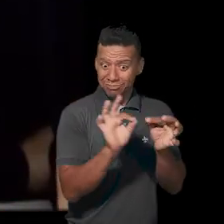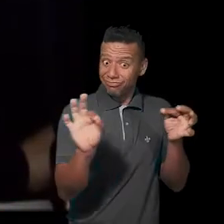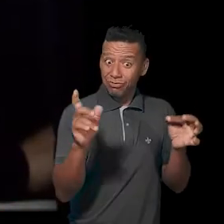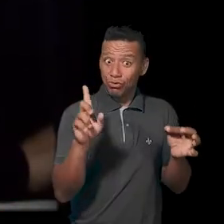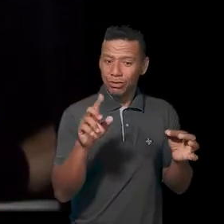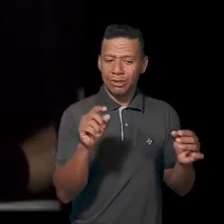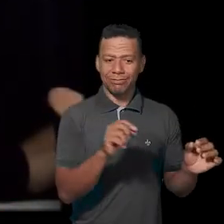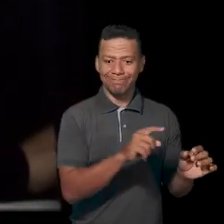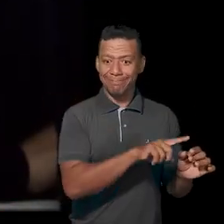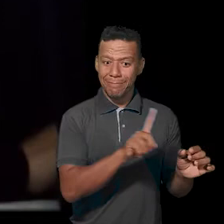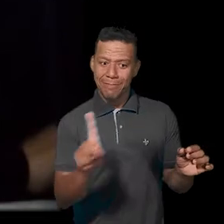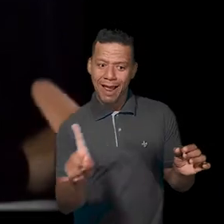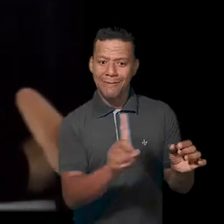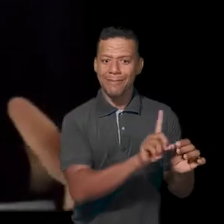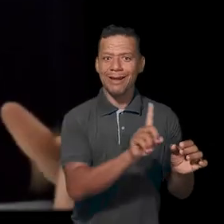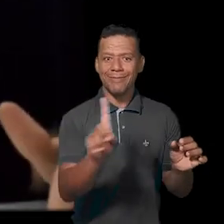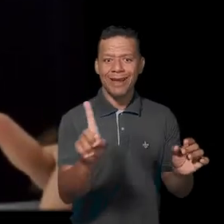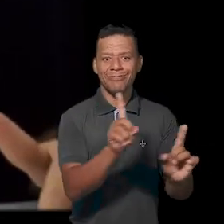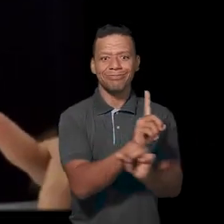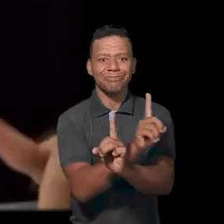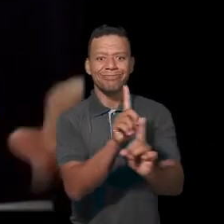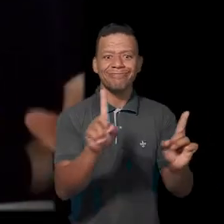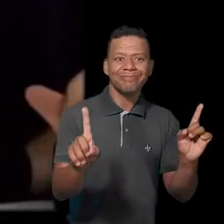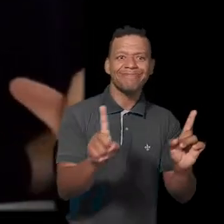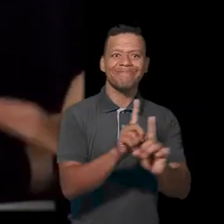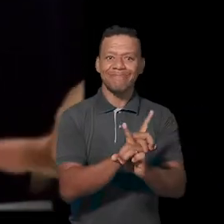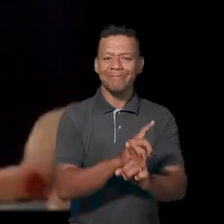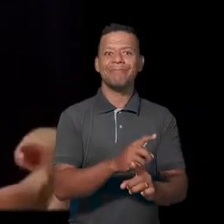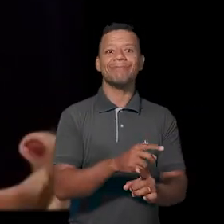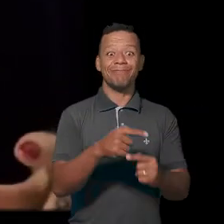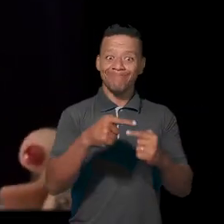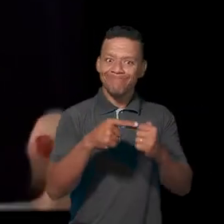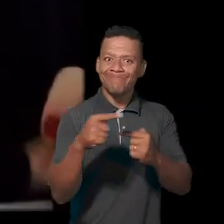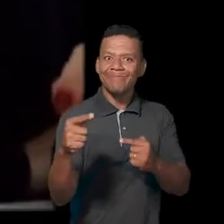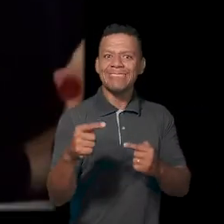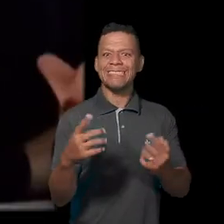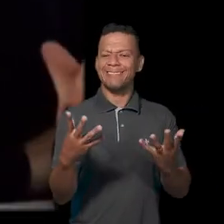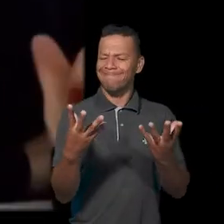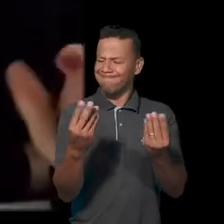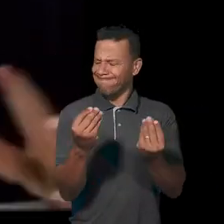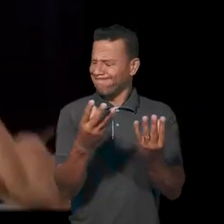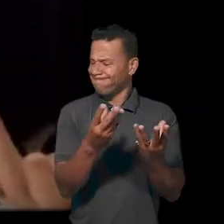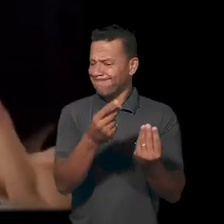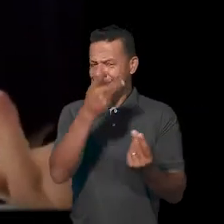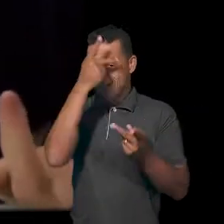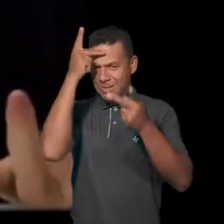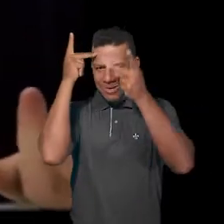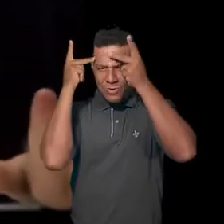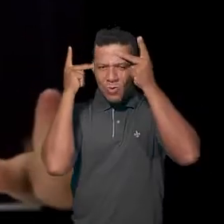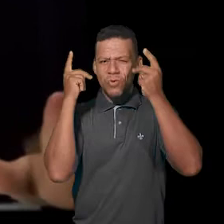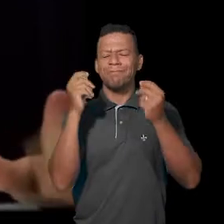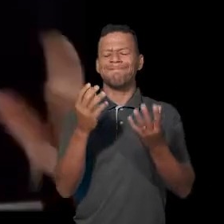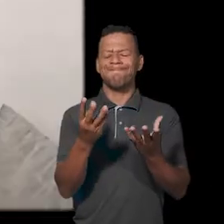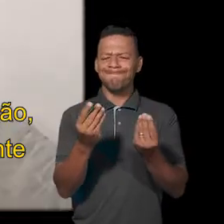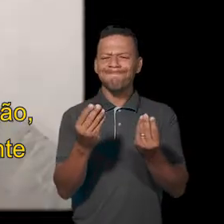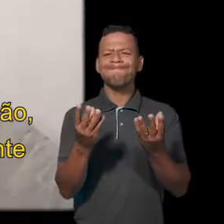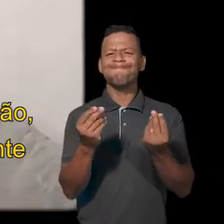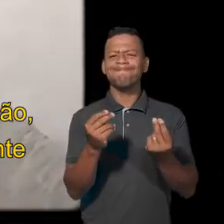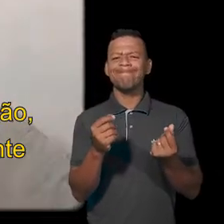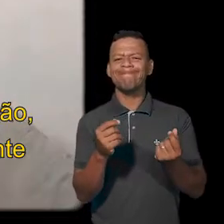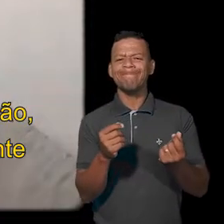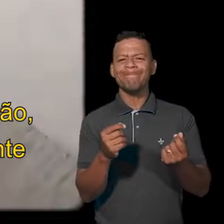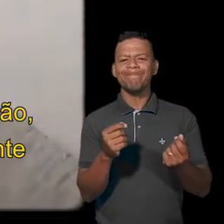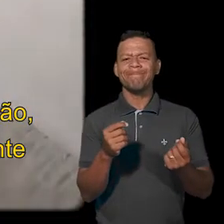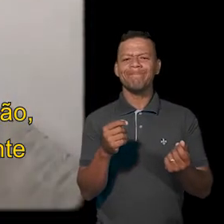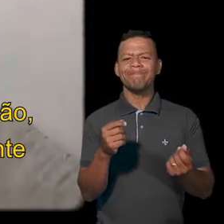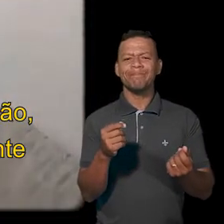colava muito pro Passo, onde era um encontro semanal, e lotava, era um super evento toda semana. Olha,